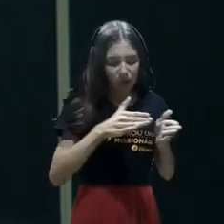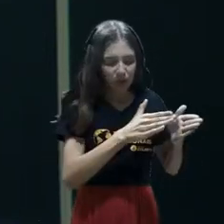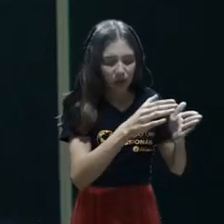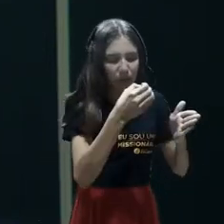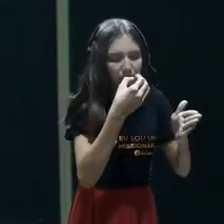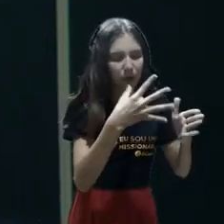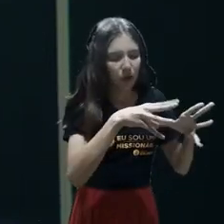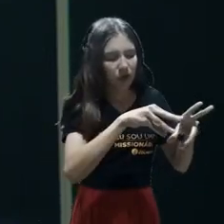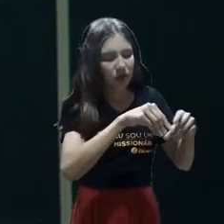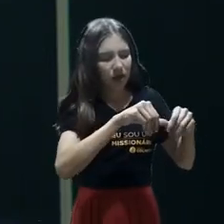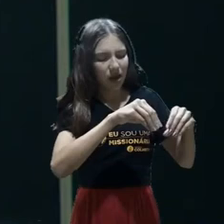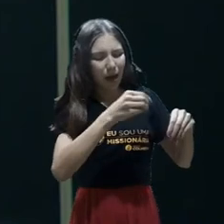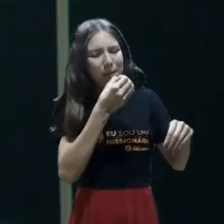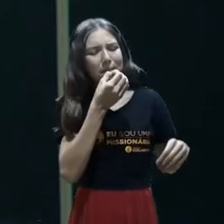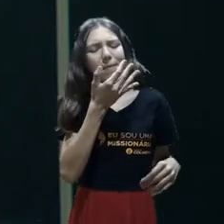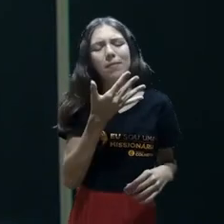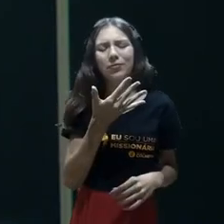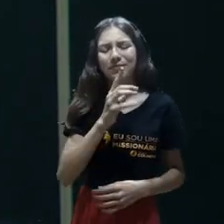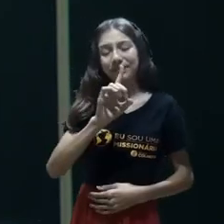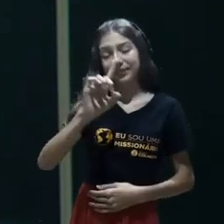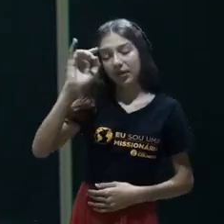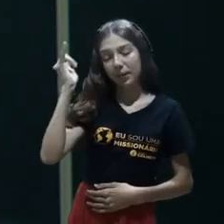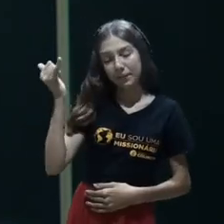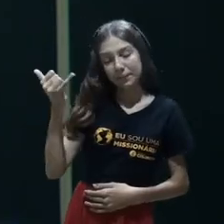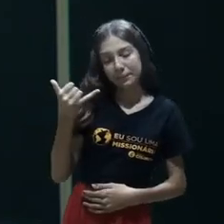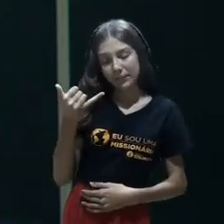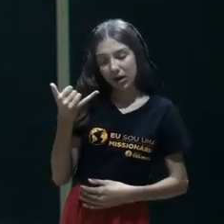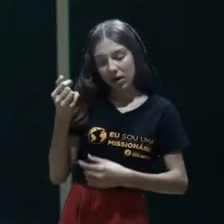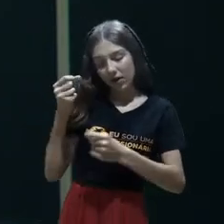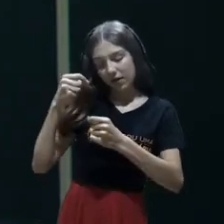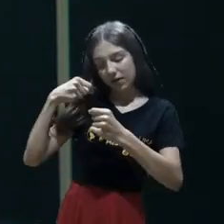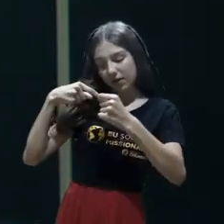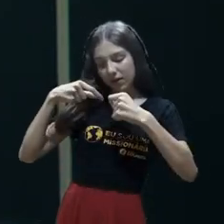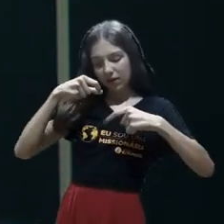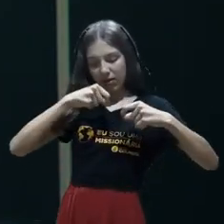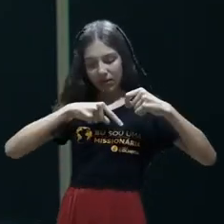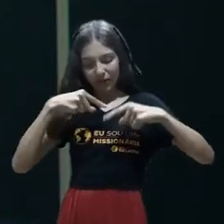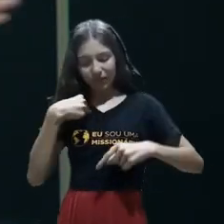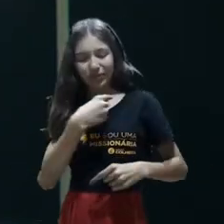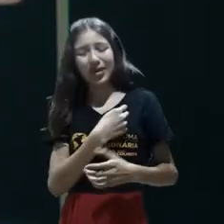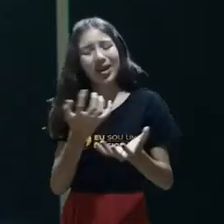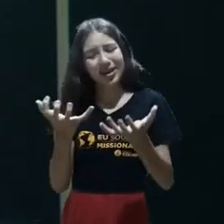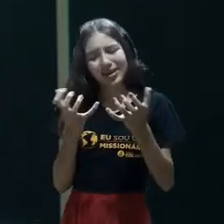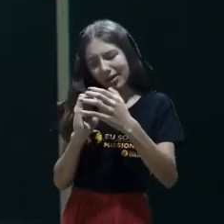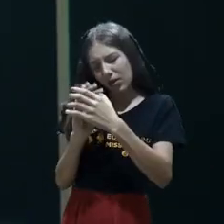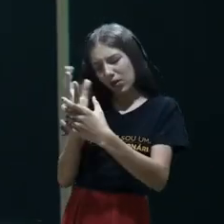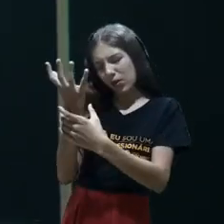fértil. A tua palavra foi plantada em nós e nós queremos frutificar.